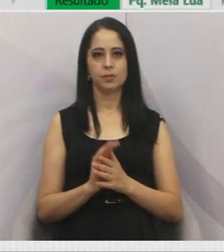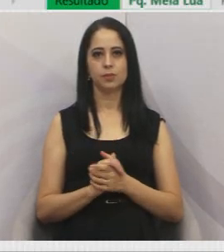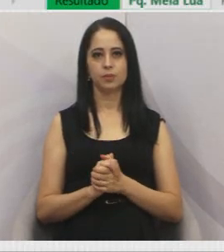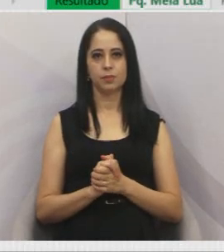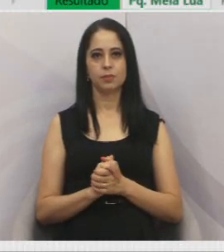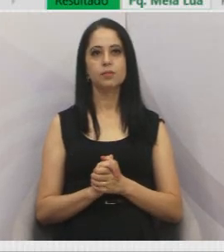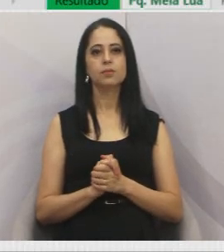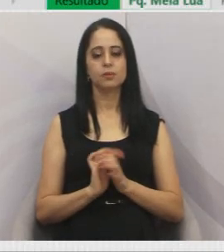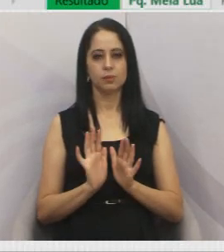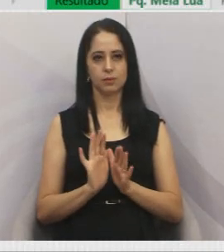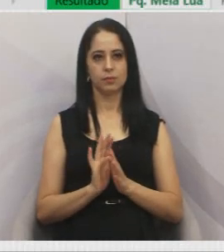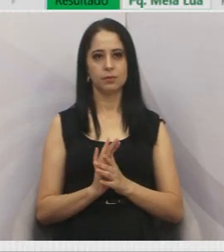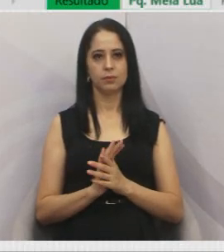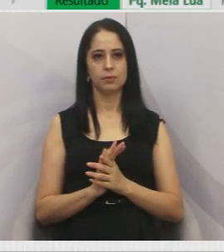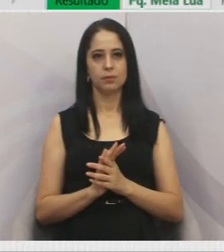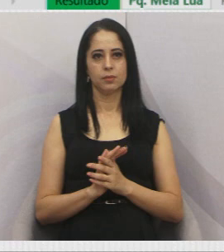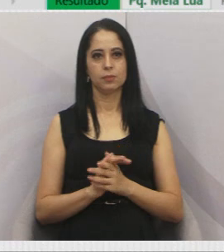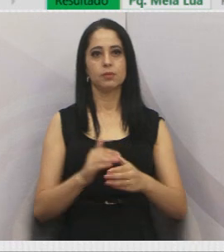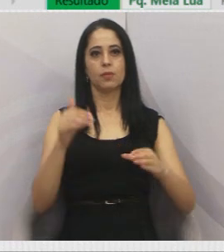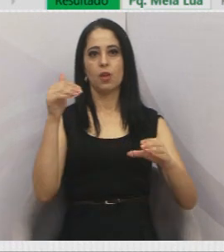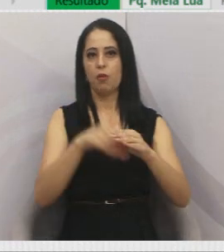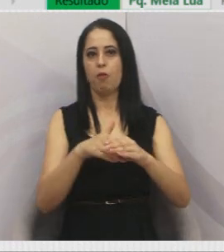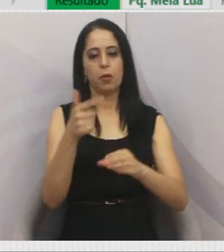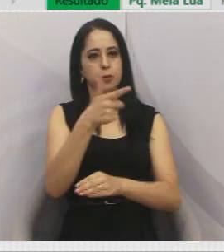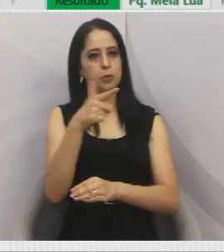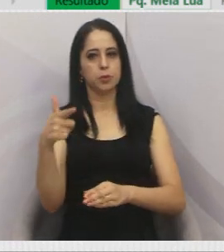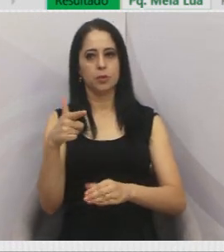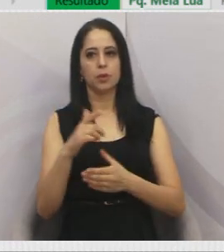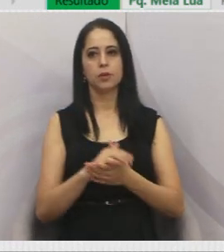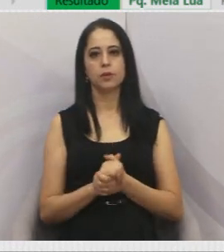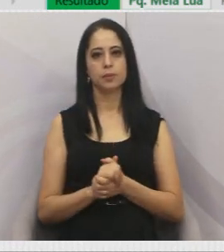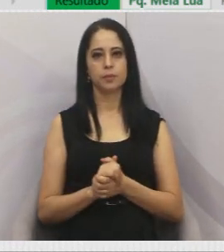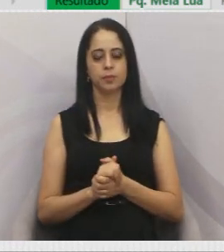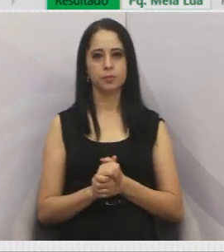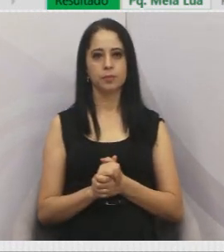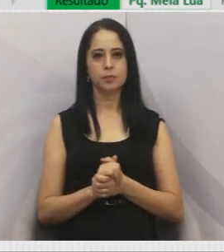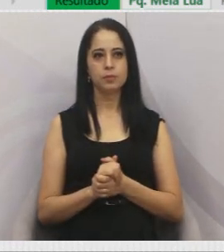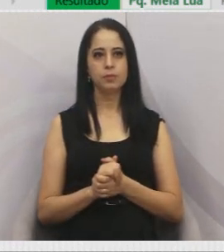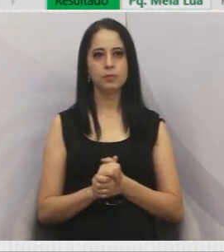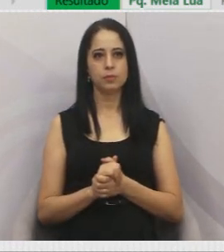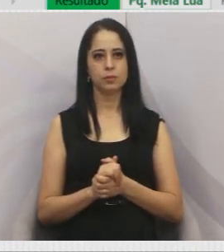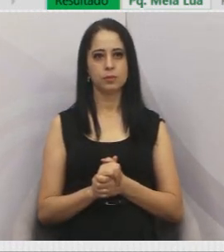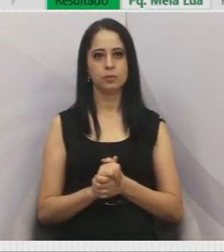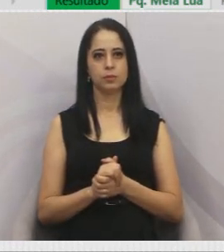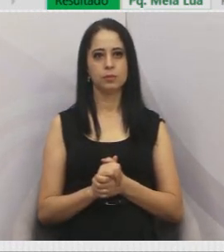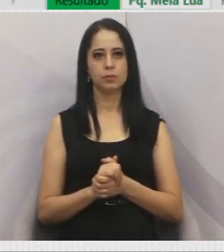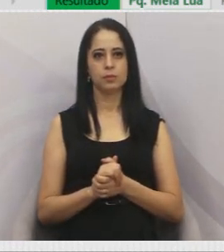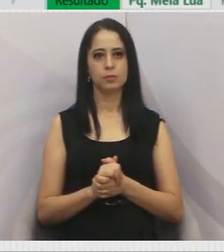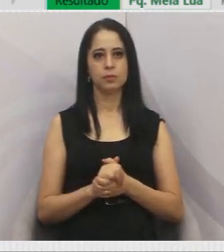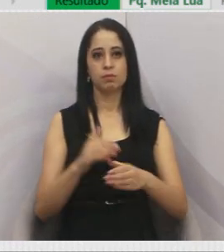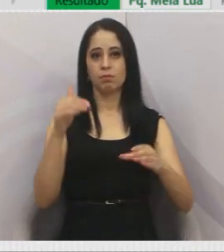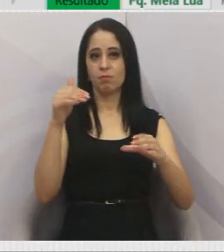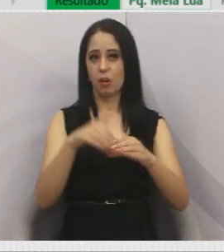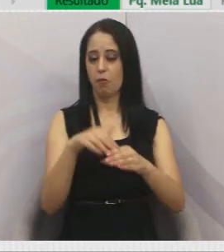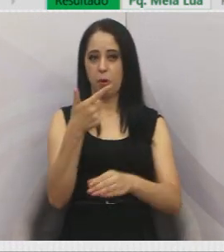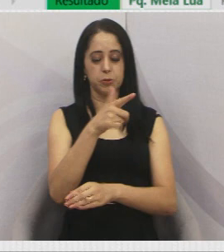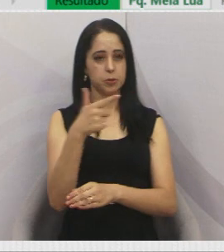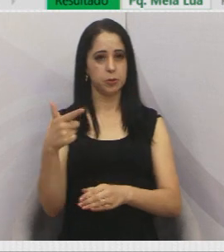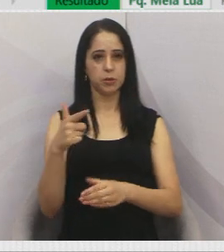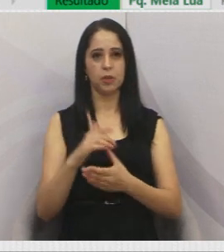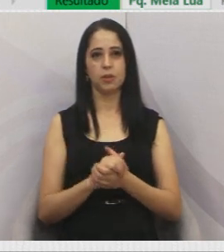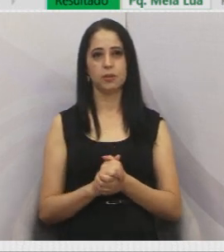Segmento movimentos populares e ou coletivos, voto em branco. Segmento entidade de classe sindical, voto em